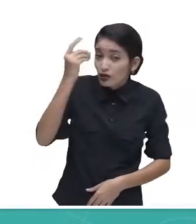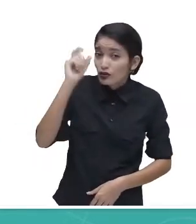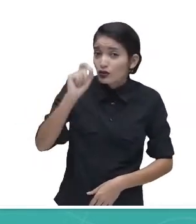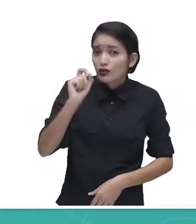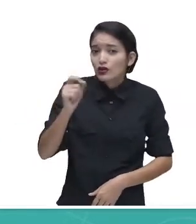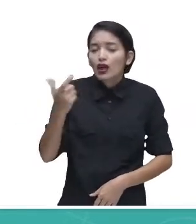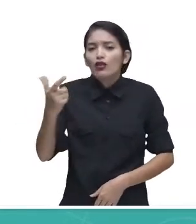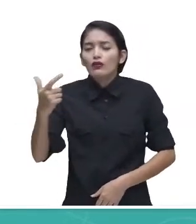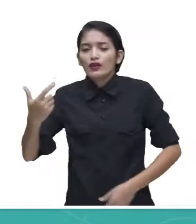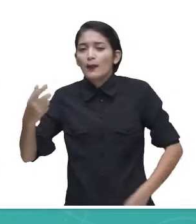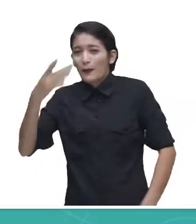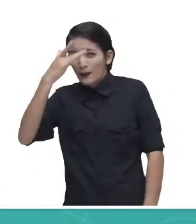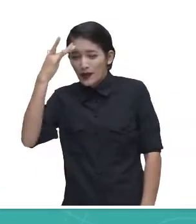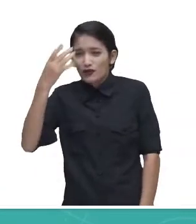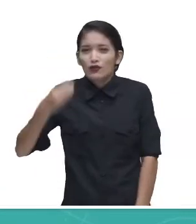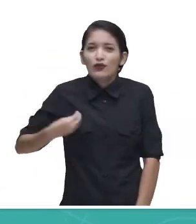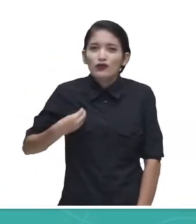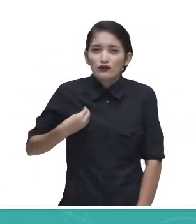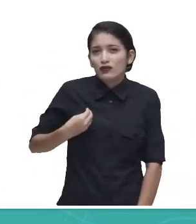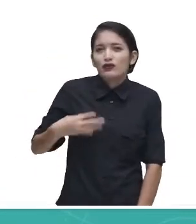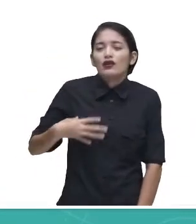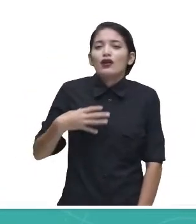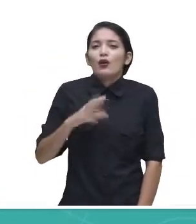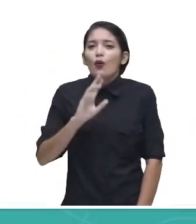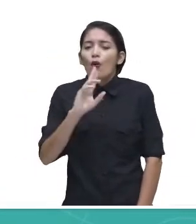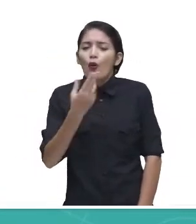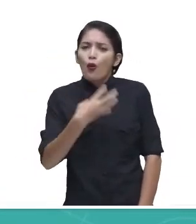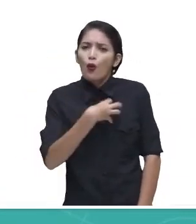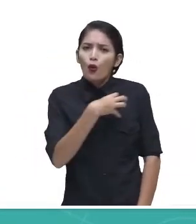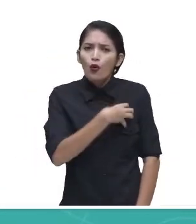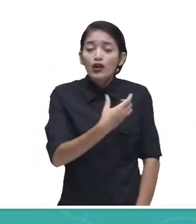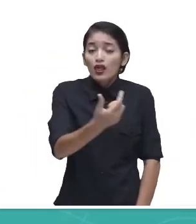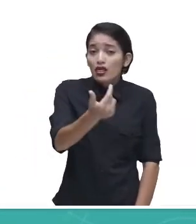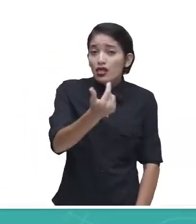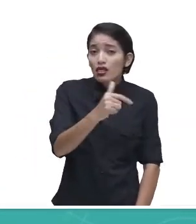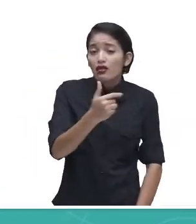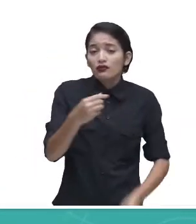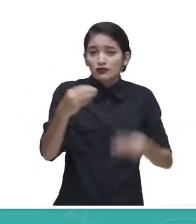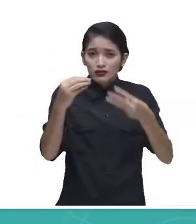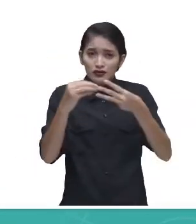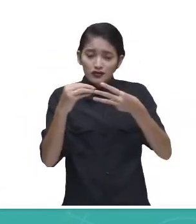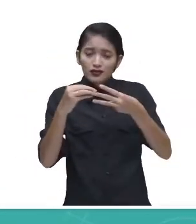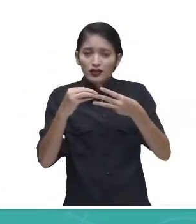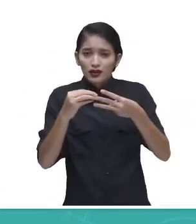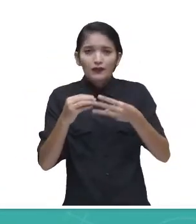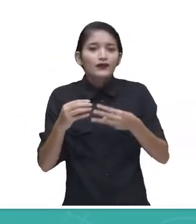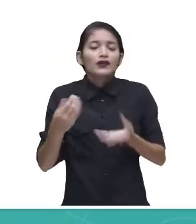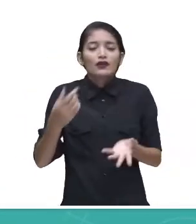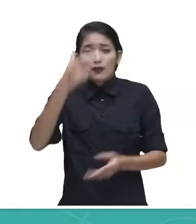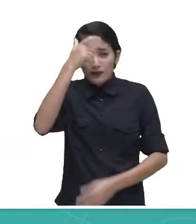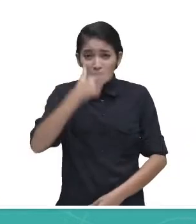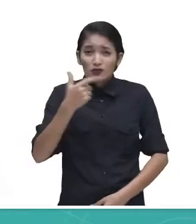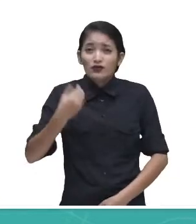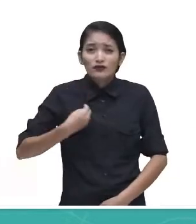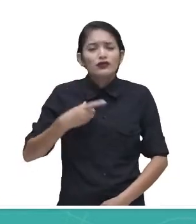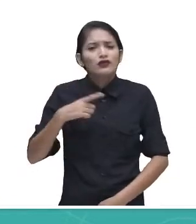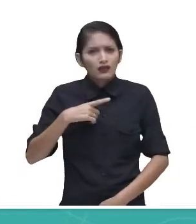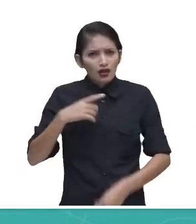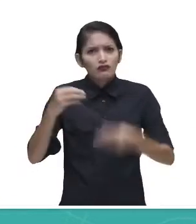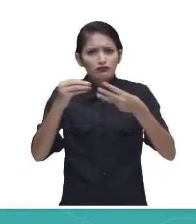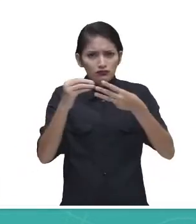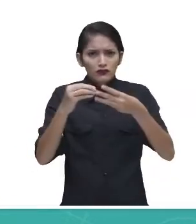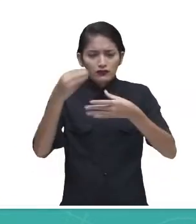ser vivo, não existe organismo que não tenha células, tá bom? Ser vivo constituído por células.